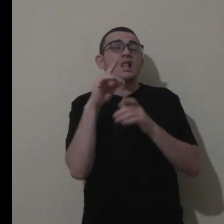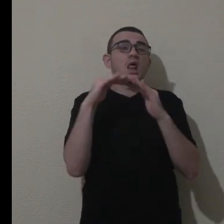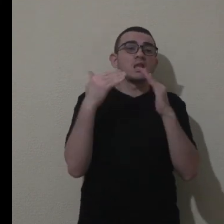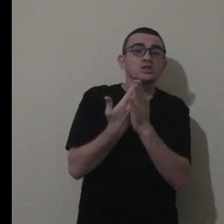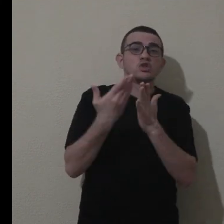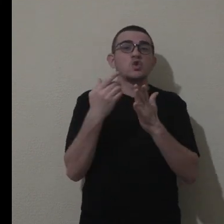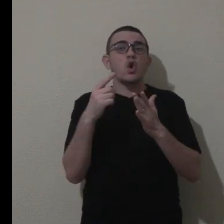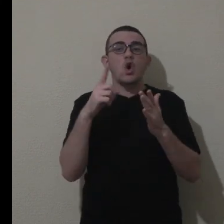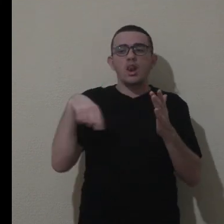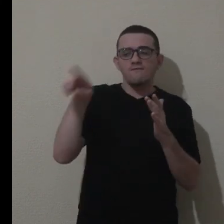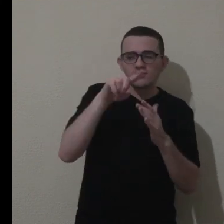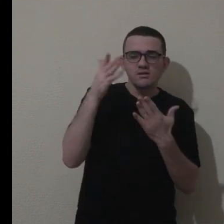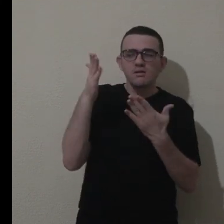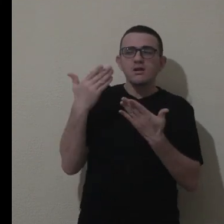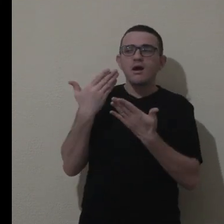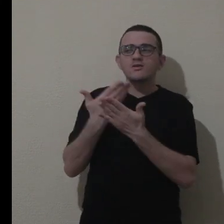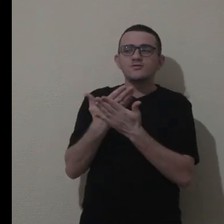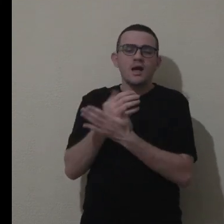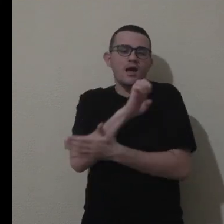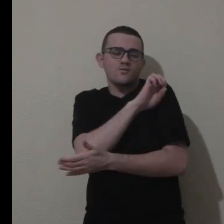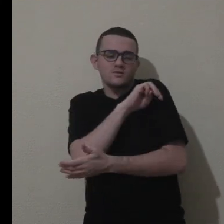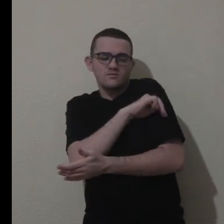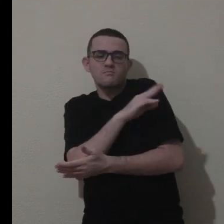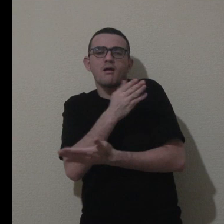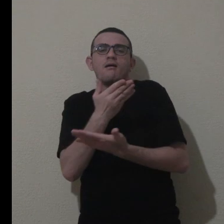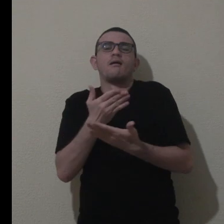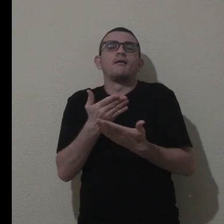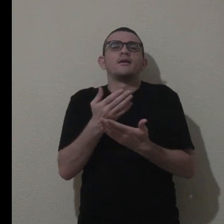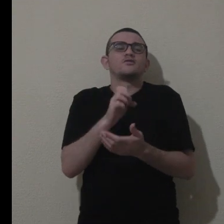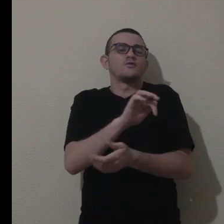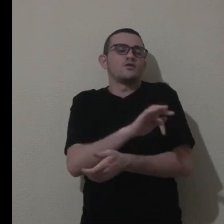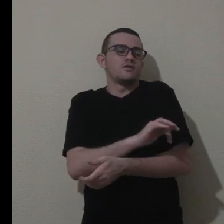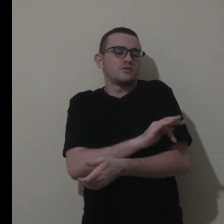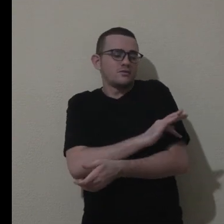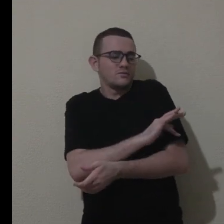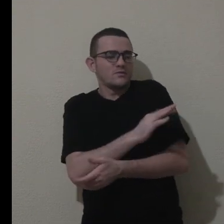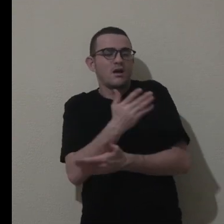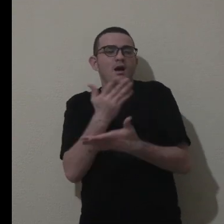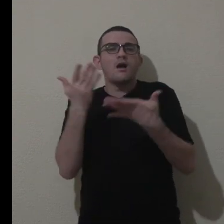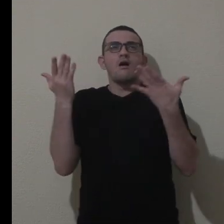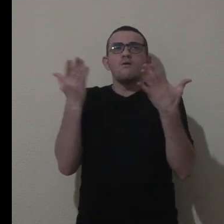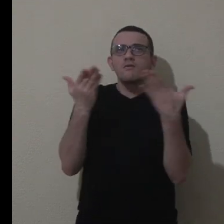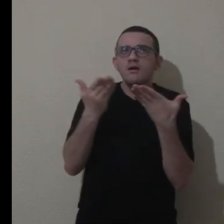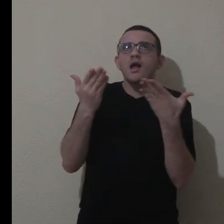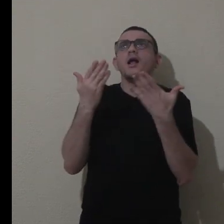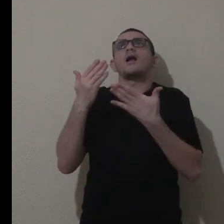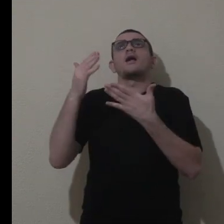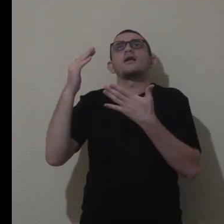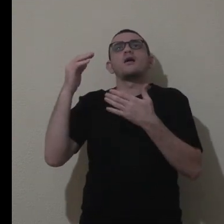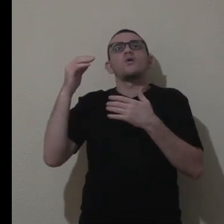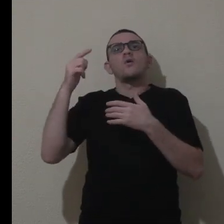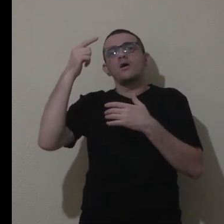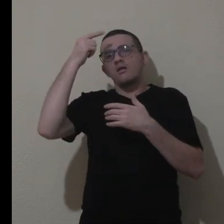na escola, né, que vocês saíram do ensino médio, ensino fundamental, e agora estão no ensino